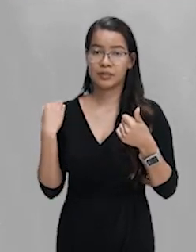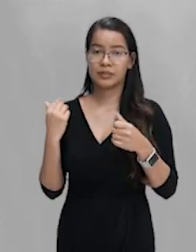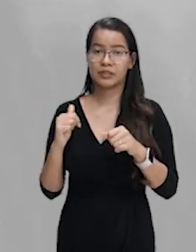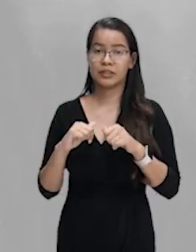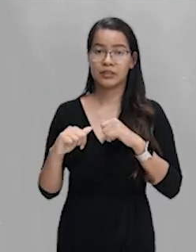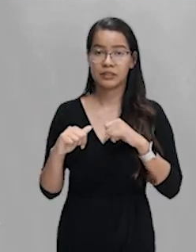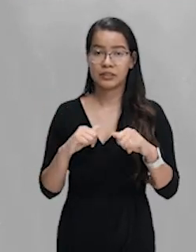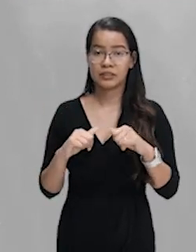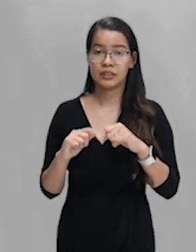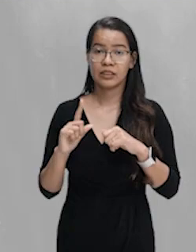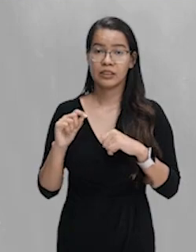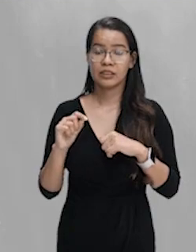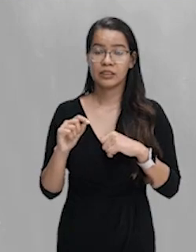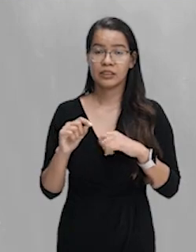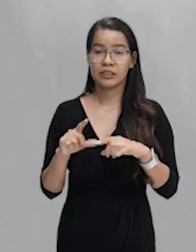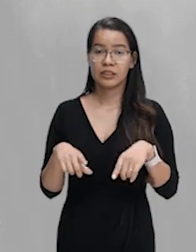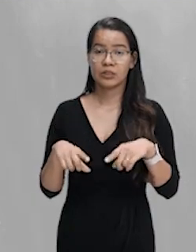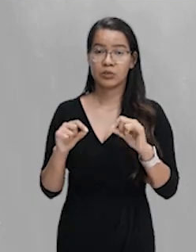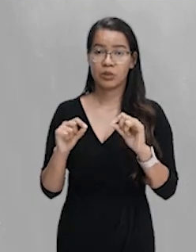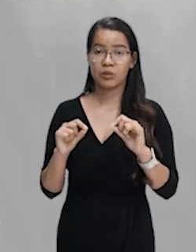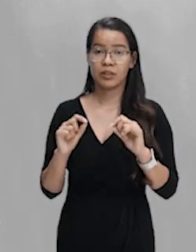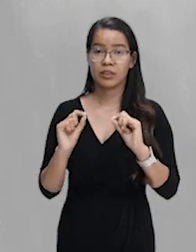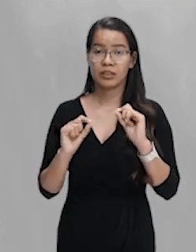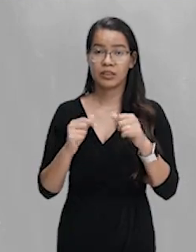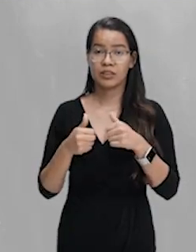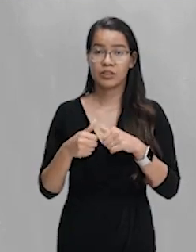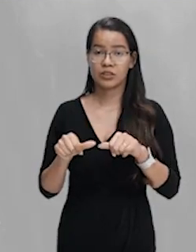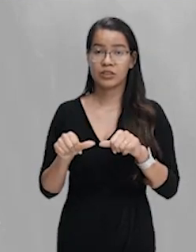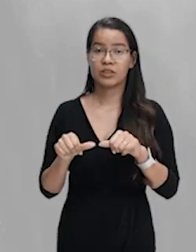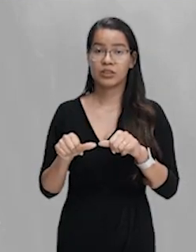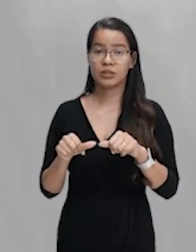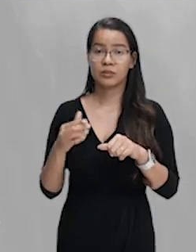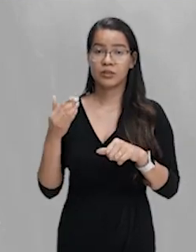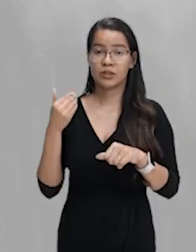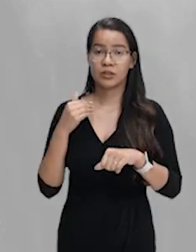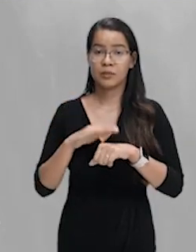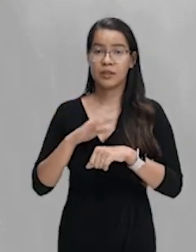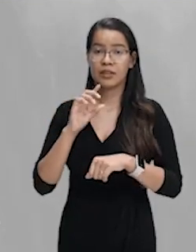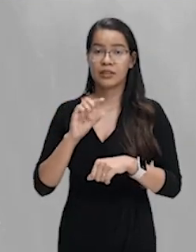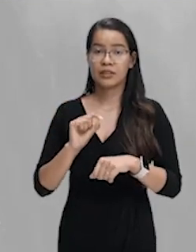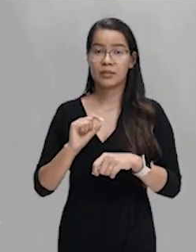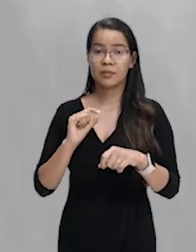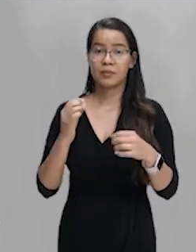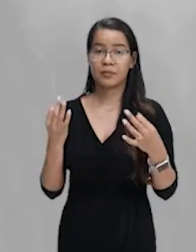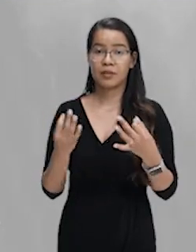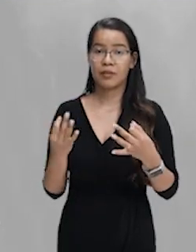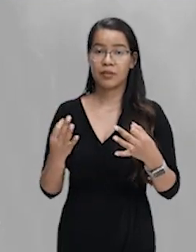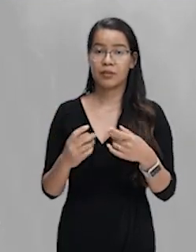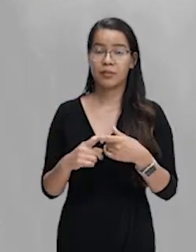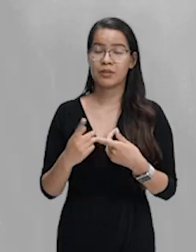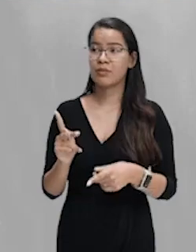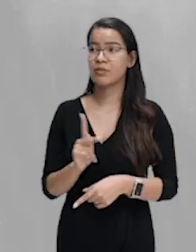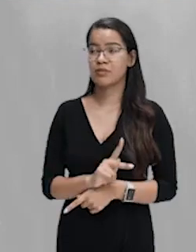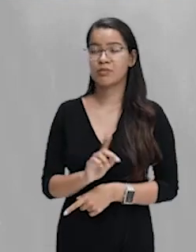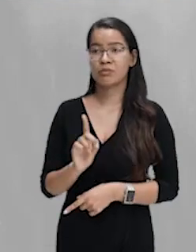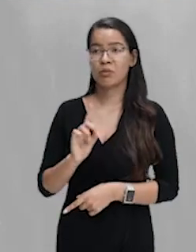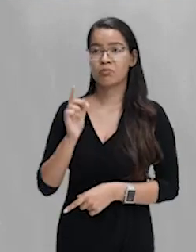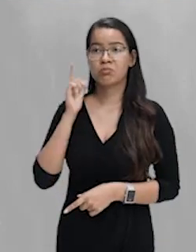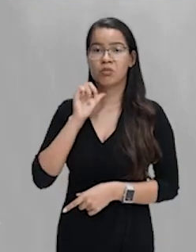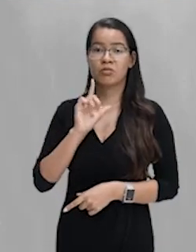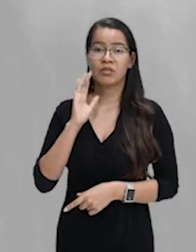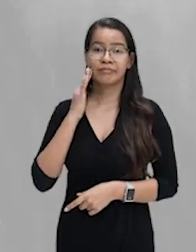foi exatamente a que está no pretérito mais que perfeito. Ah, professora, ainda não consegui entender, então vamos embora